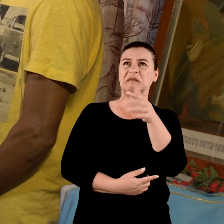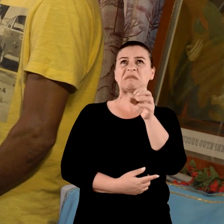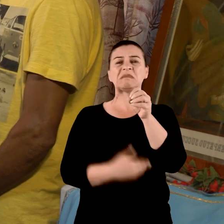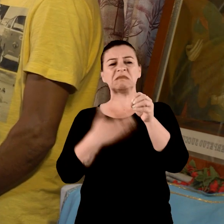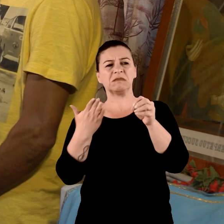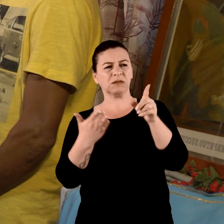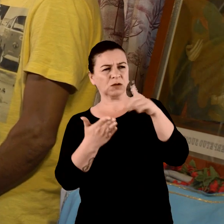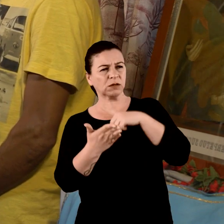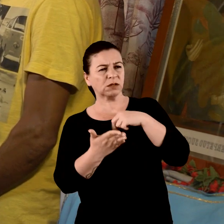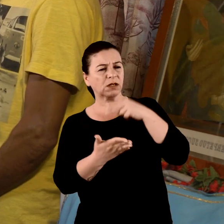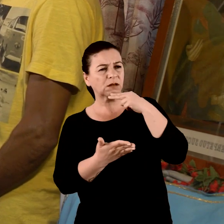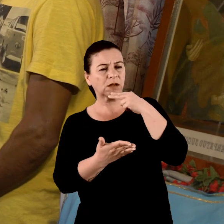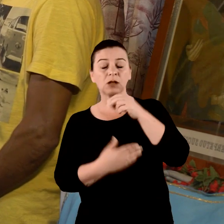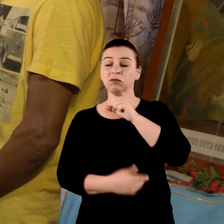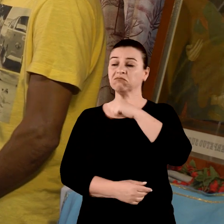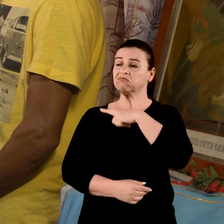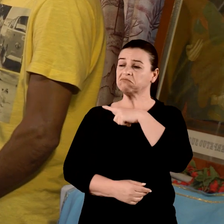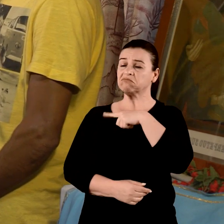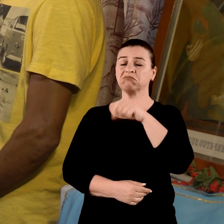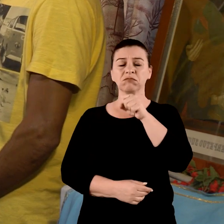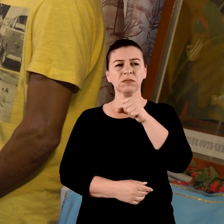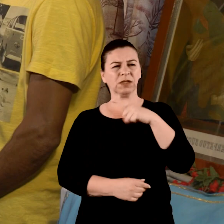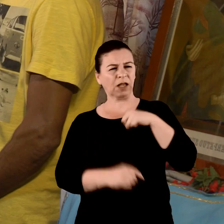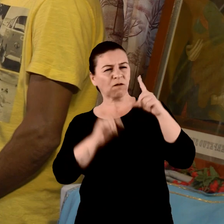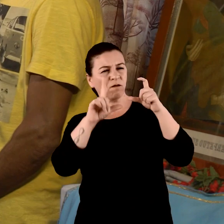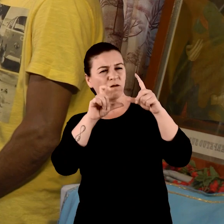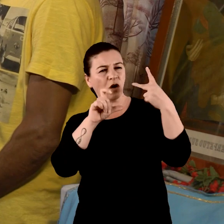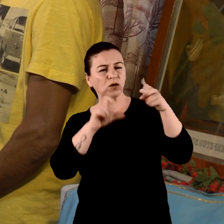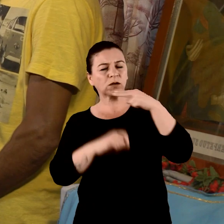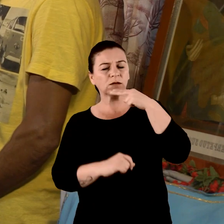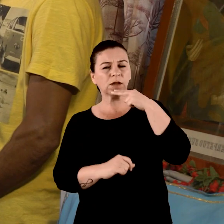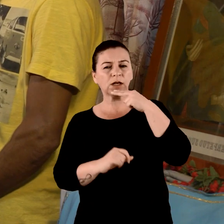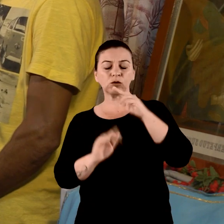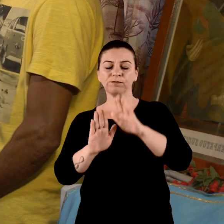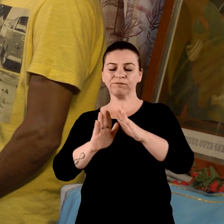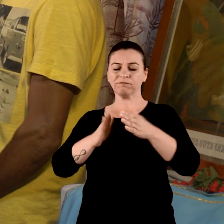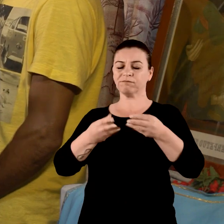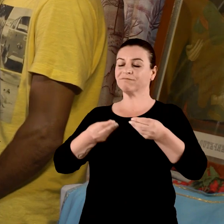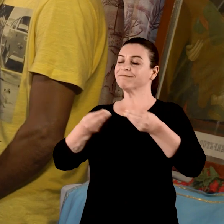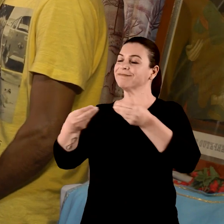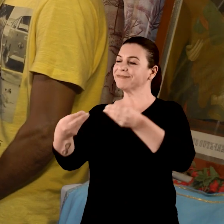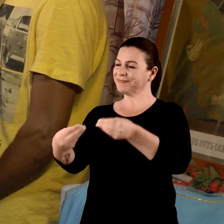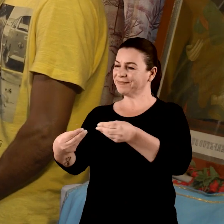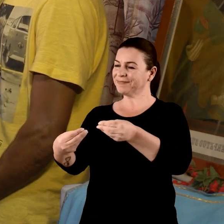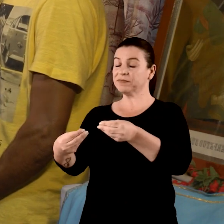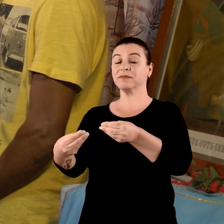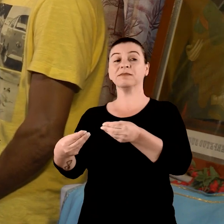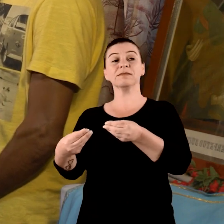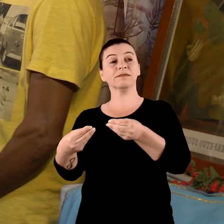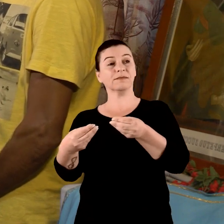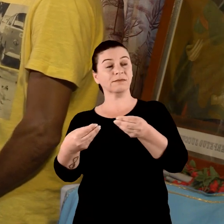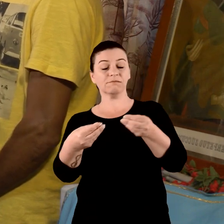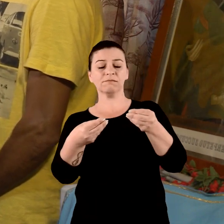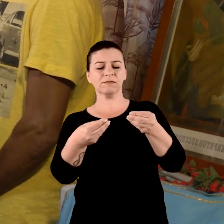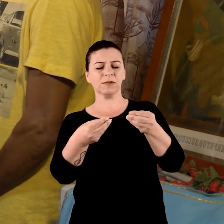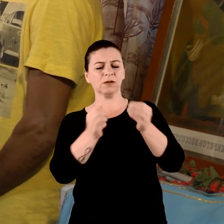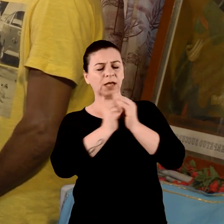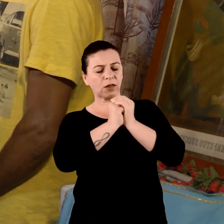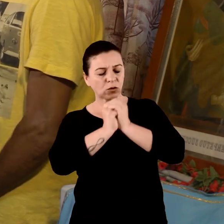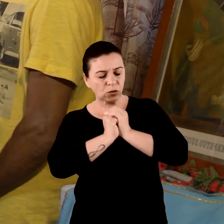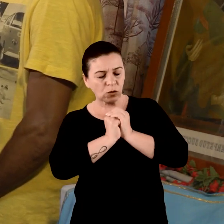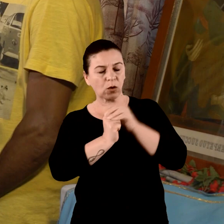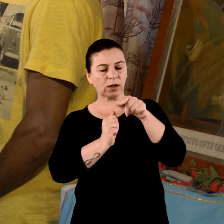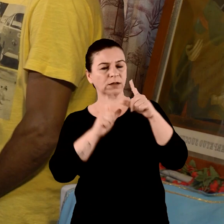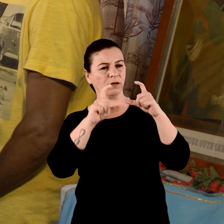poucos anos. O senhor tem netos? Tenho. O senhor tem fotos dos seus netos? Abriu a carteira e me mostrou. Eu falei, o